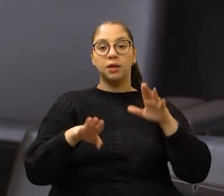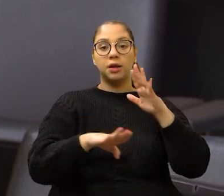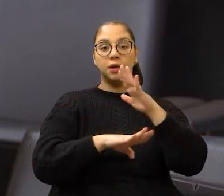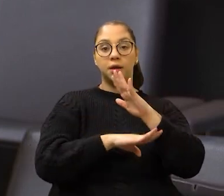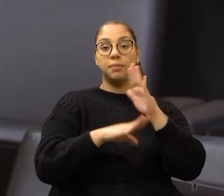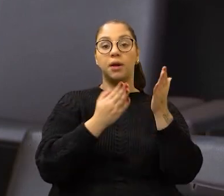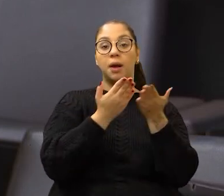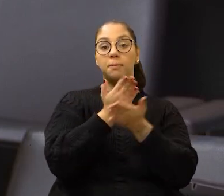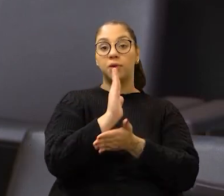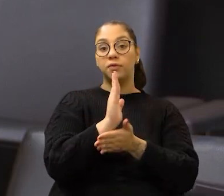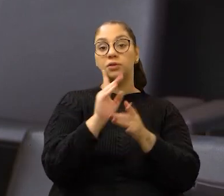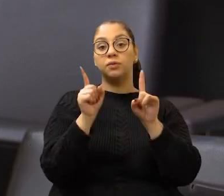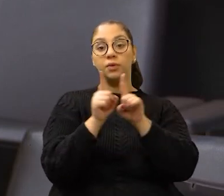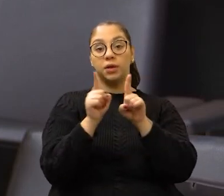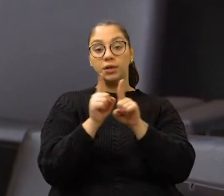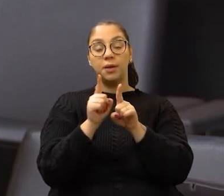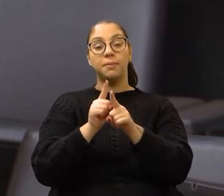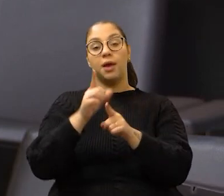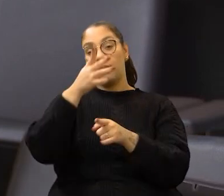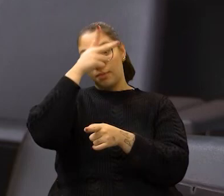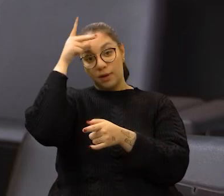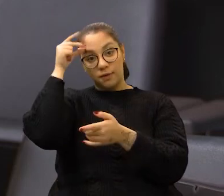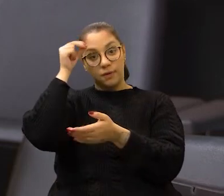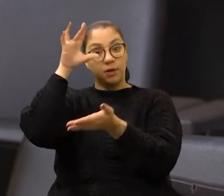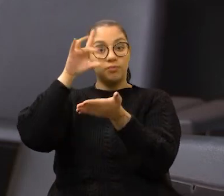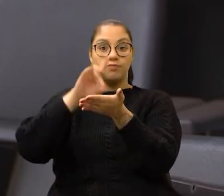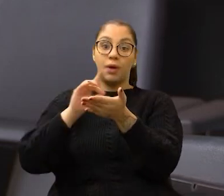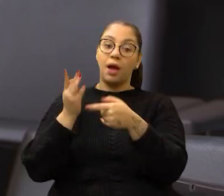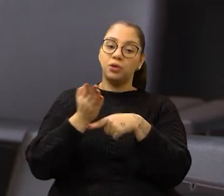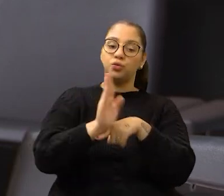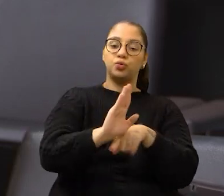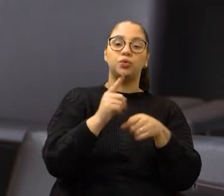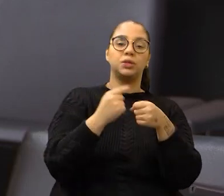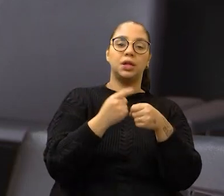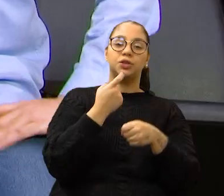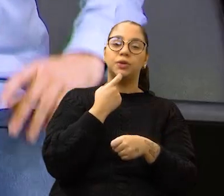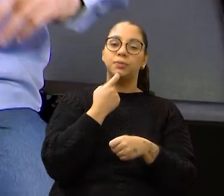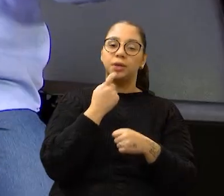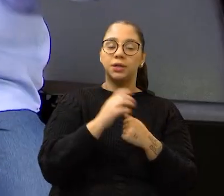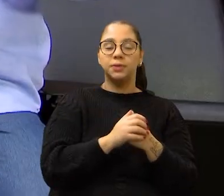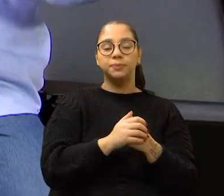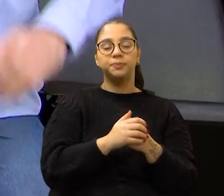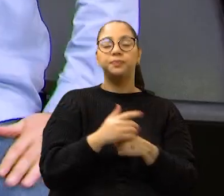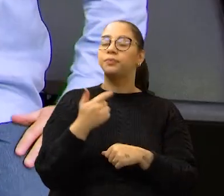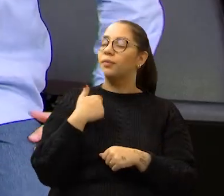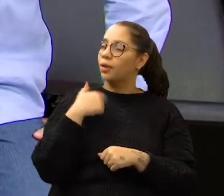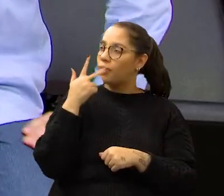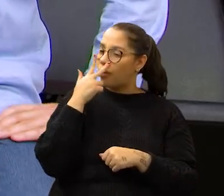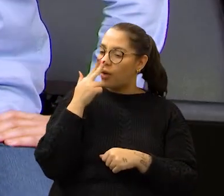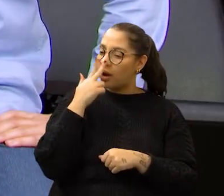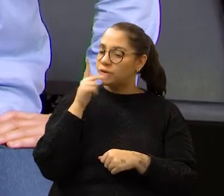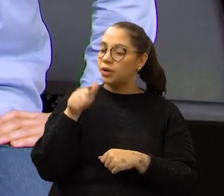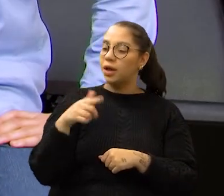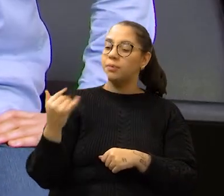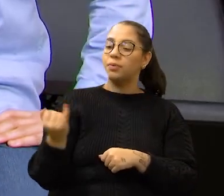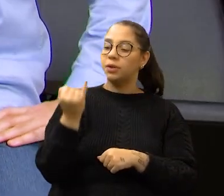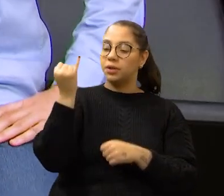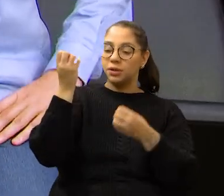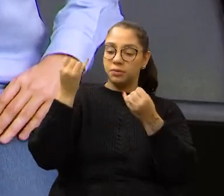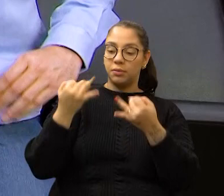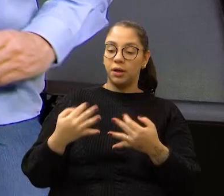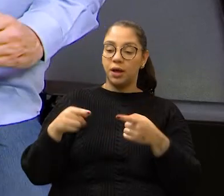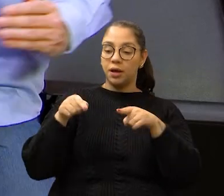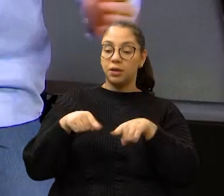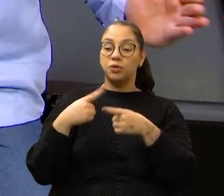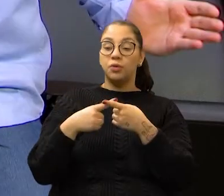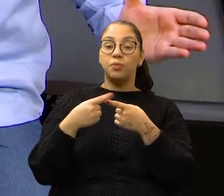a aprovação e também a sanção do prefeito ajudou muito a cidade de Campinas. Eu acho que é importante a gente salientar isso, né?